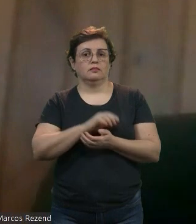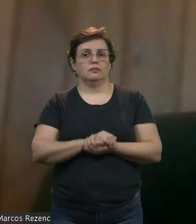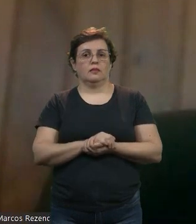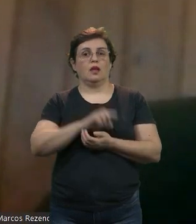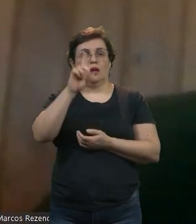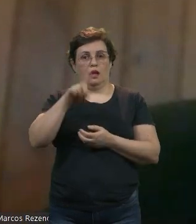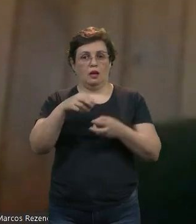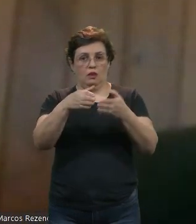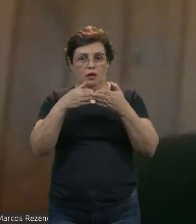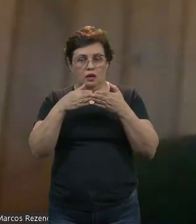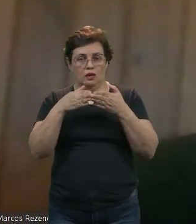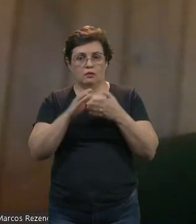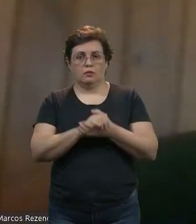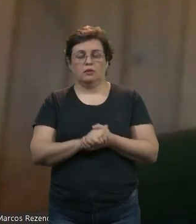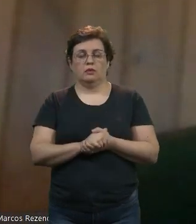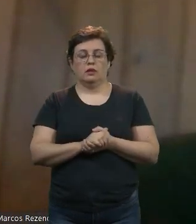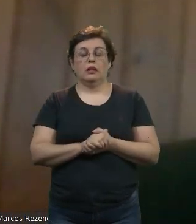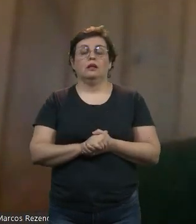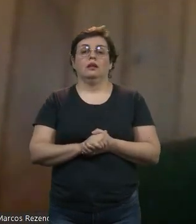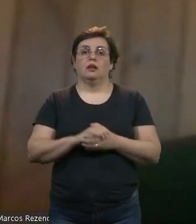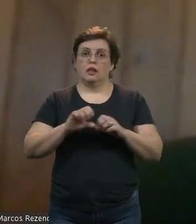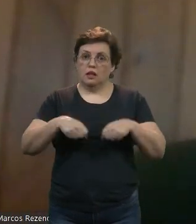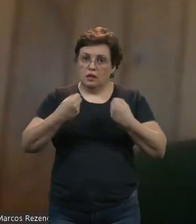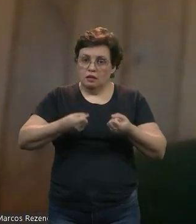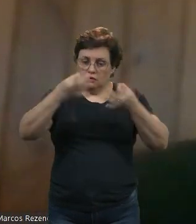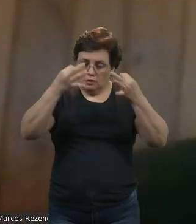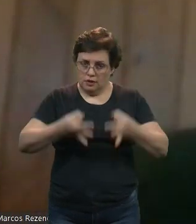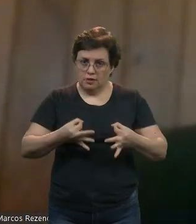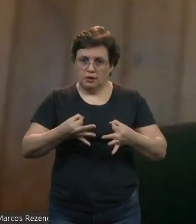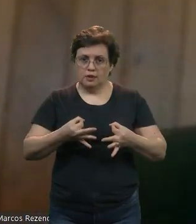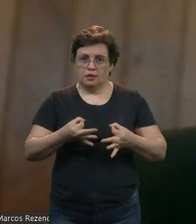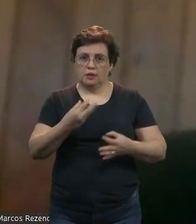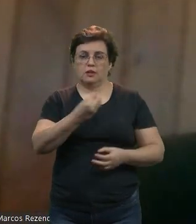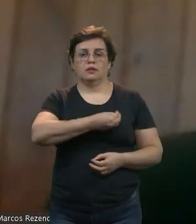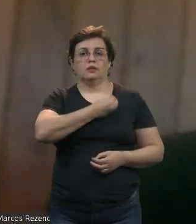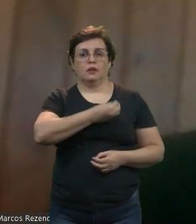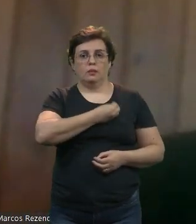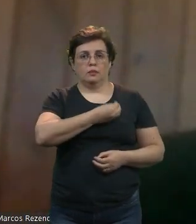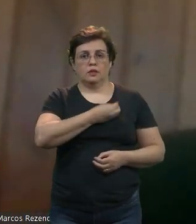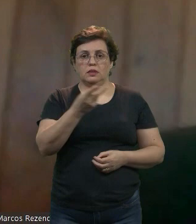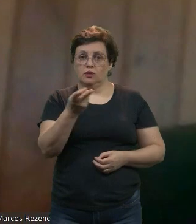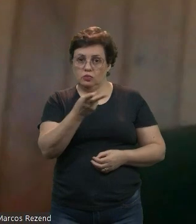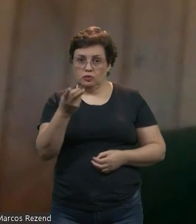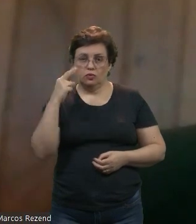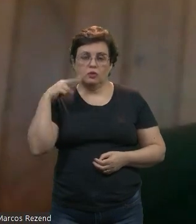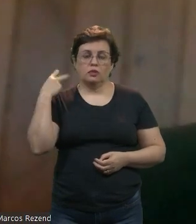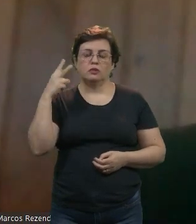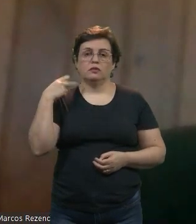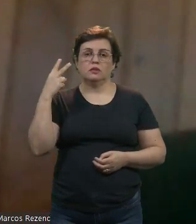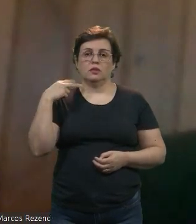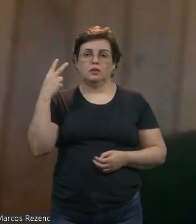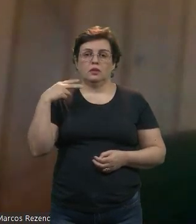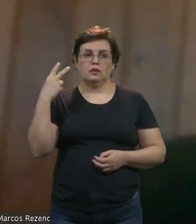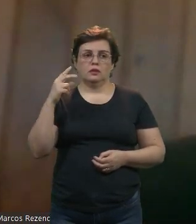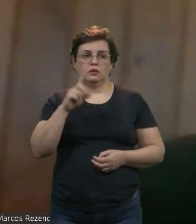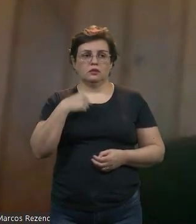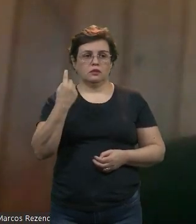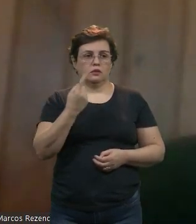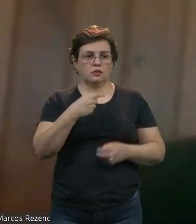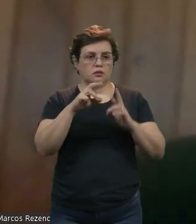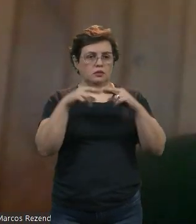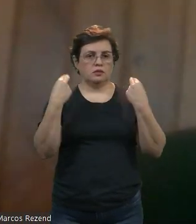o requerimento. E garantindo, com isso, a presença deles nas nossas